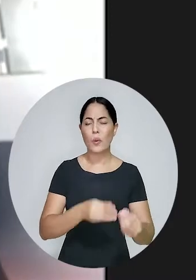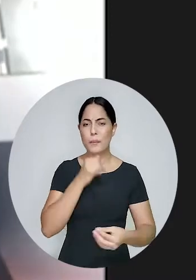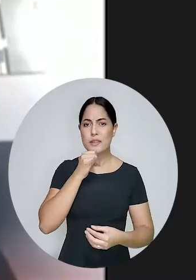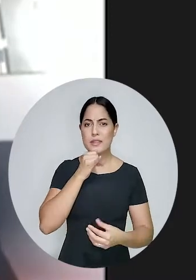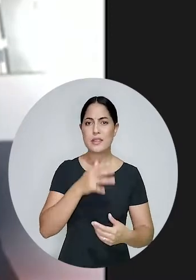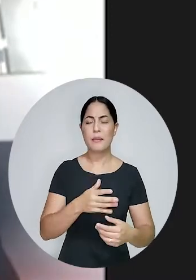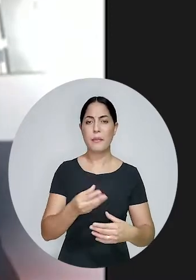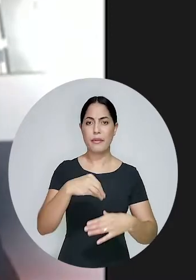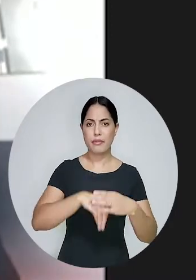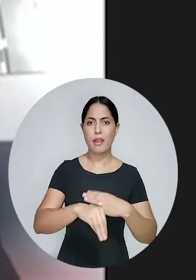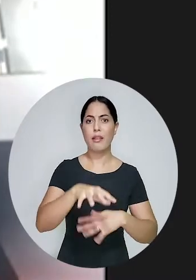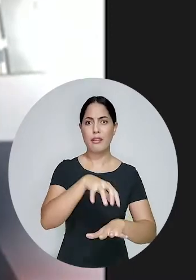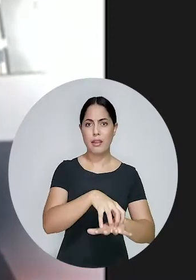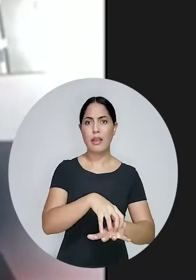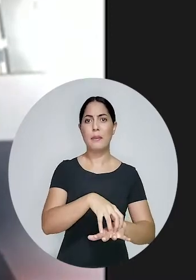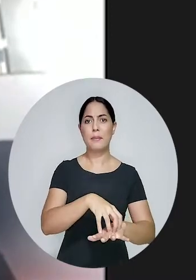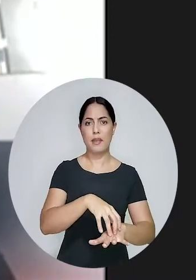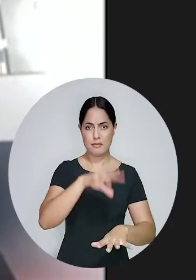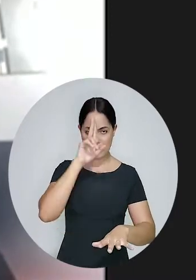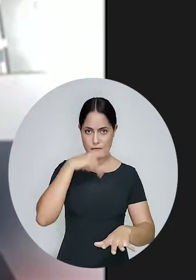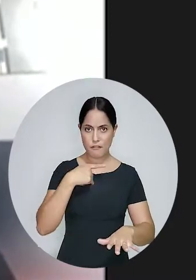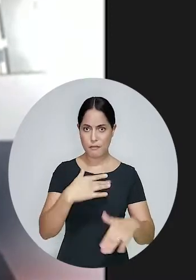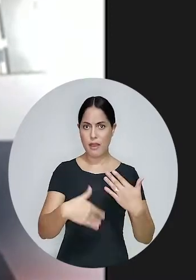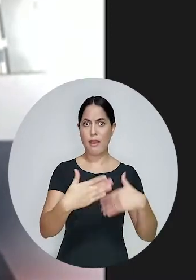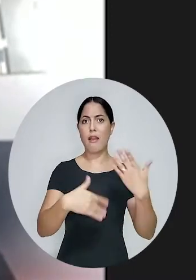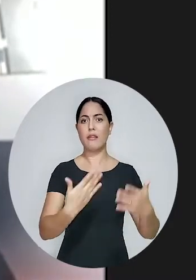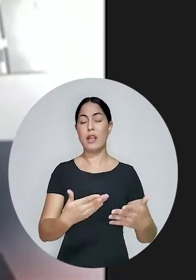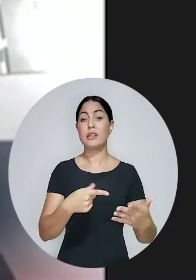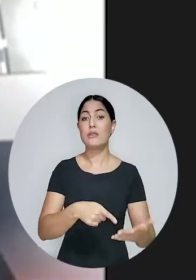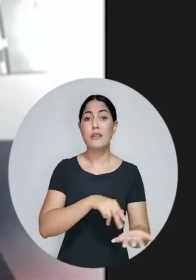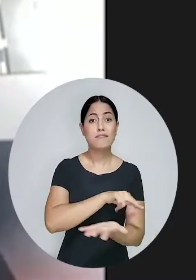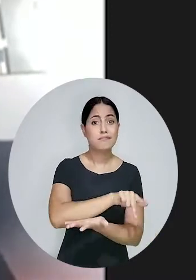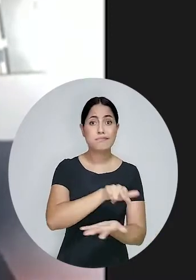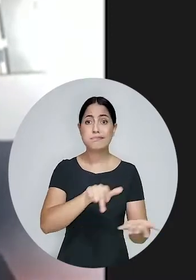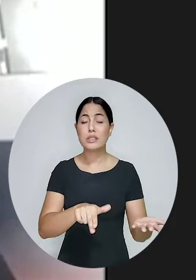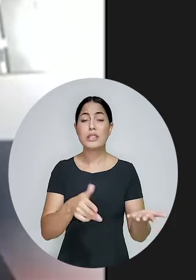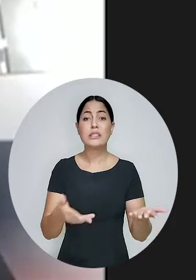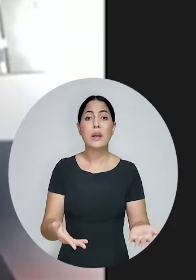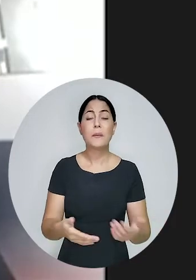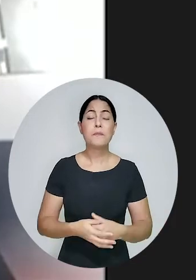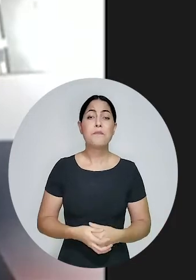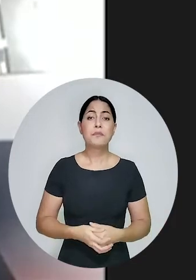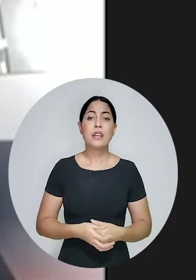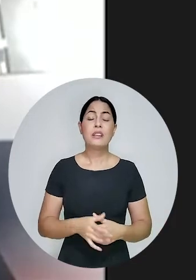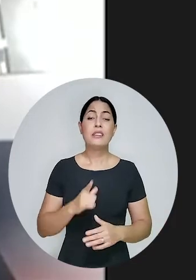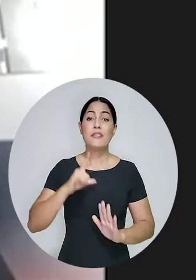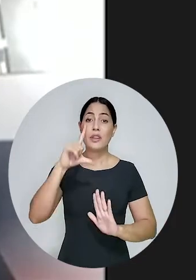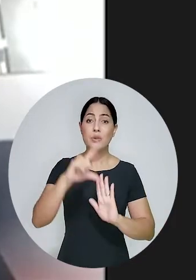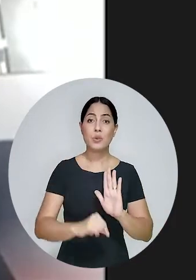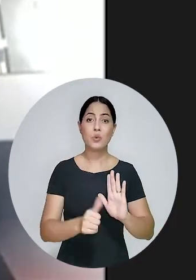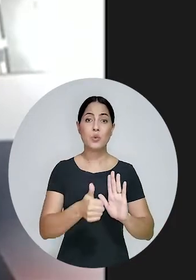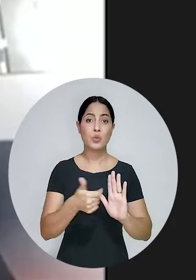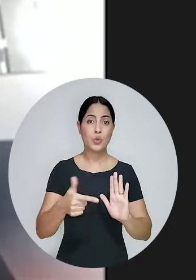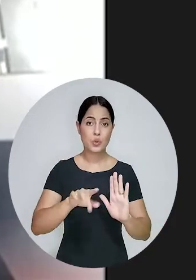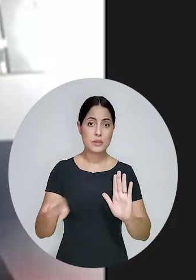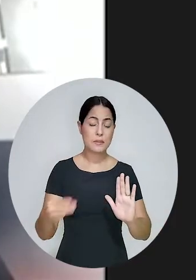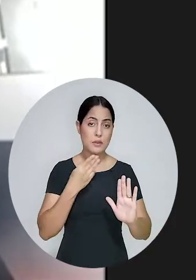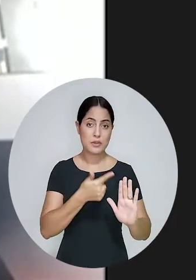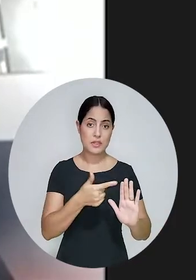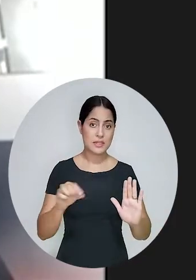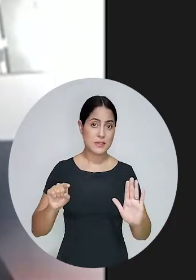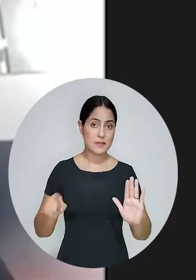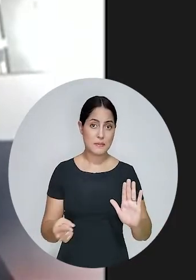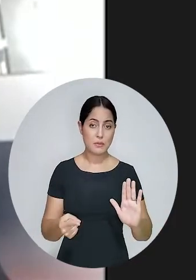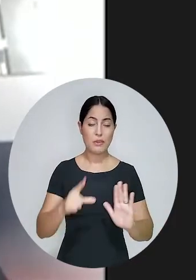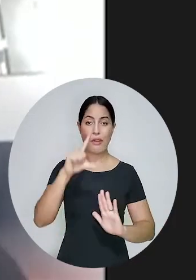enfim, desenvolvimento pessoal, etc., né? Esse ano, esse valor foi reduzido, né, para 12 milhões e